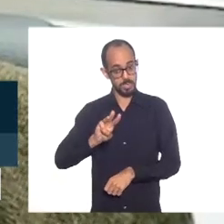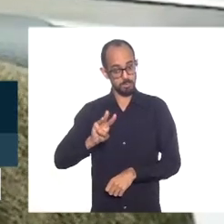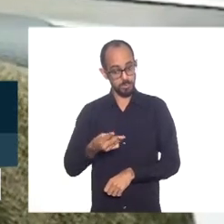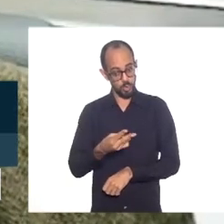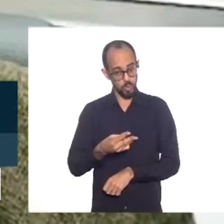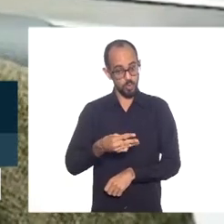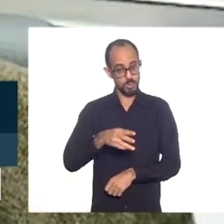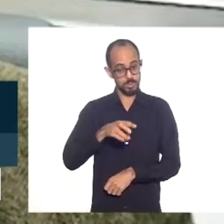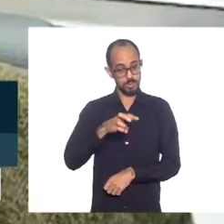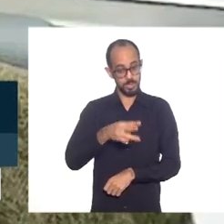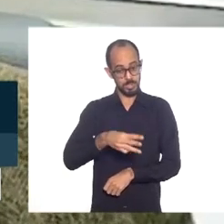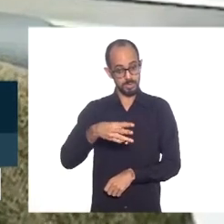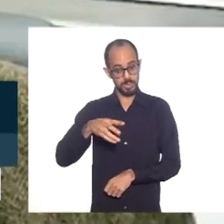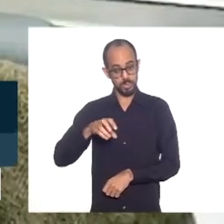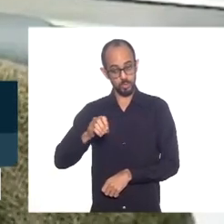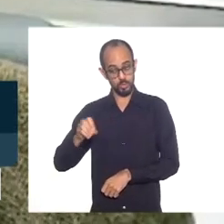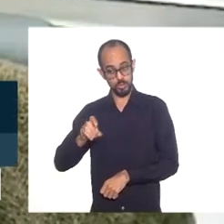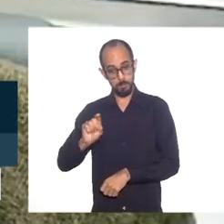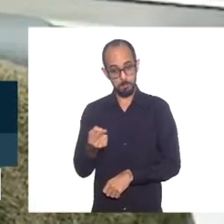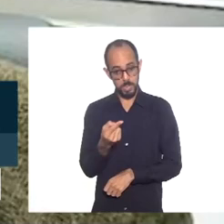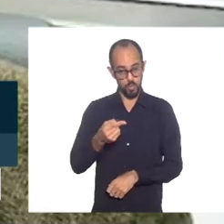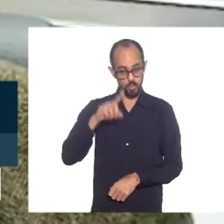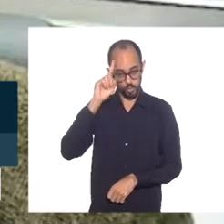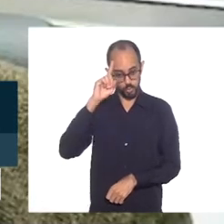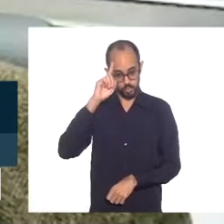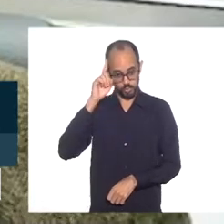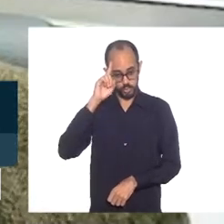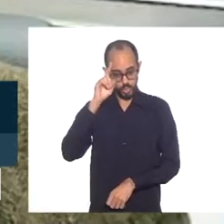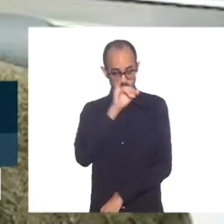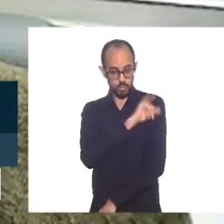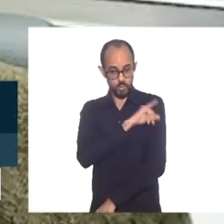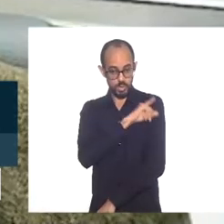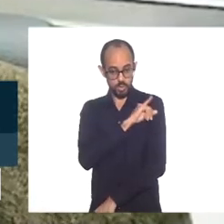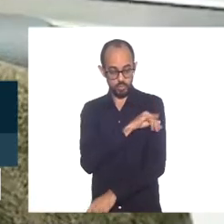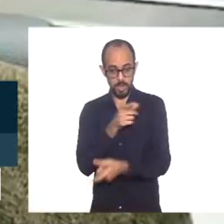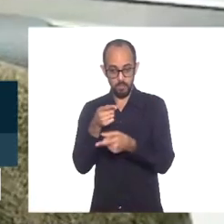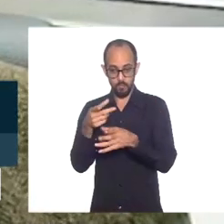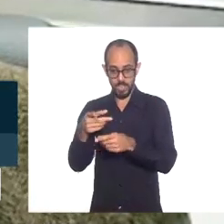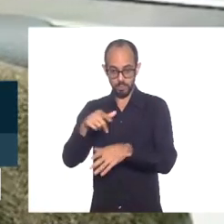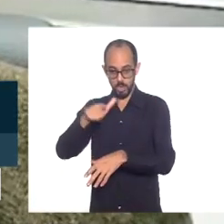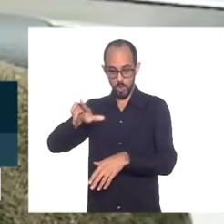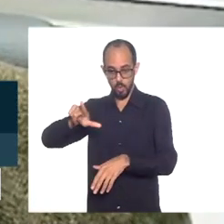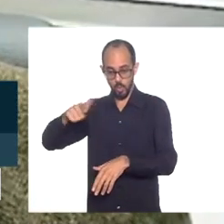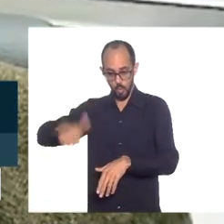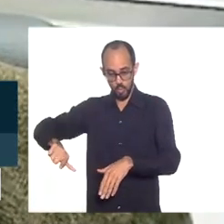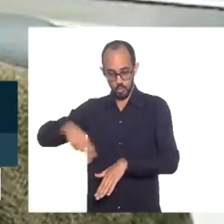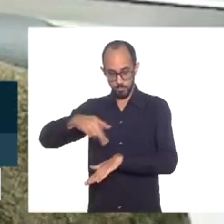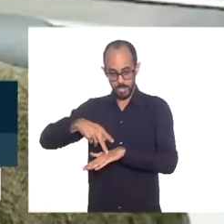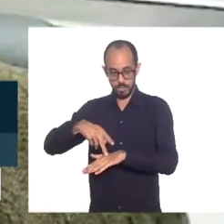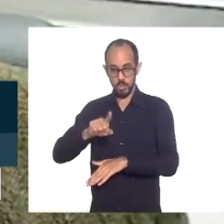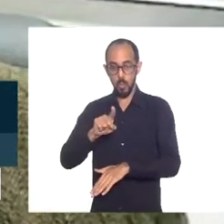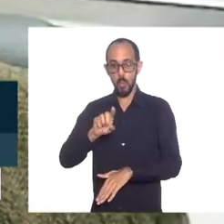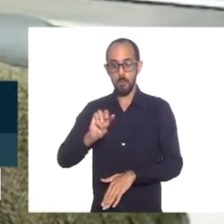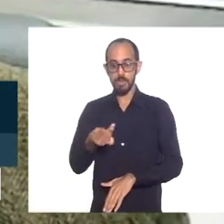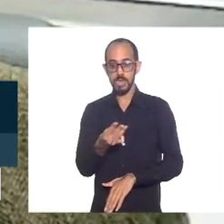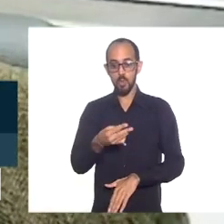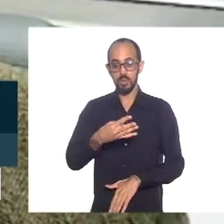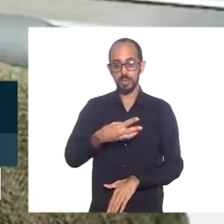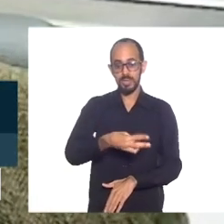300 mil barris por dia. E o Rio de Janeiro exportaria 1 milhão e